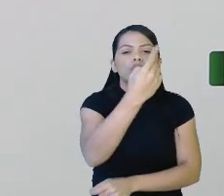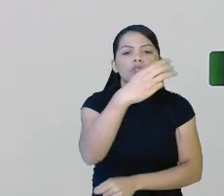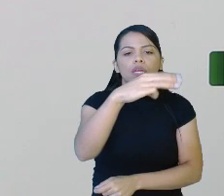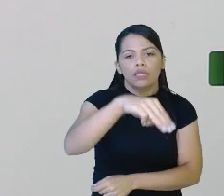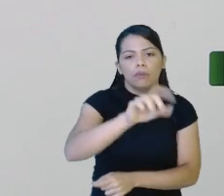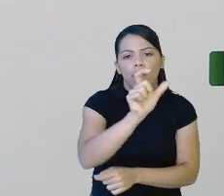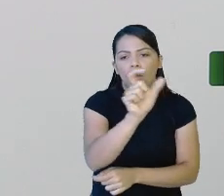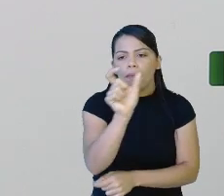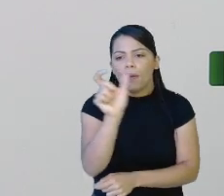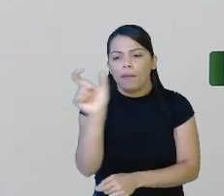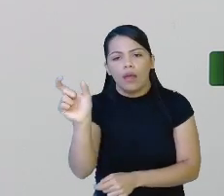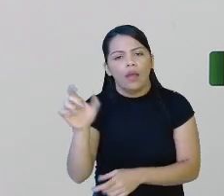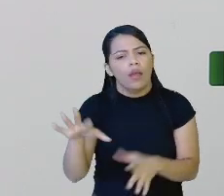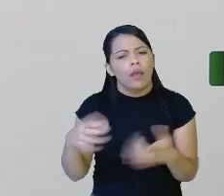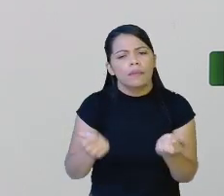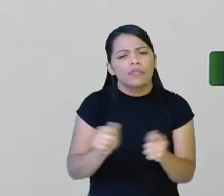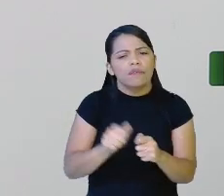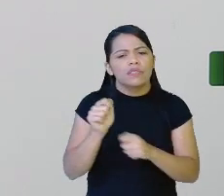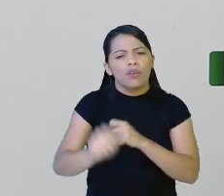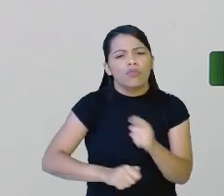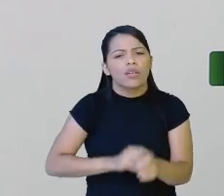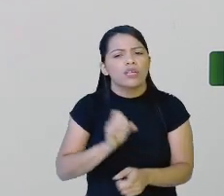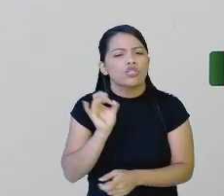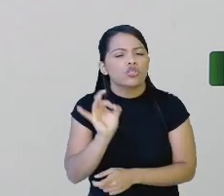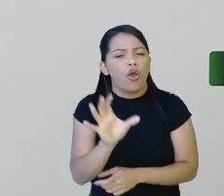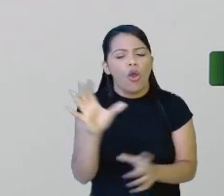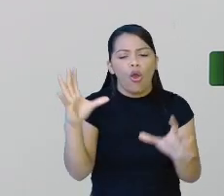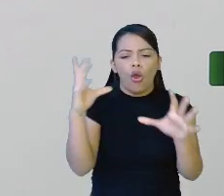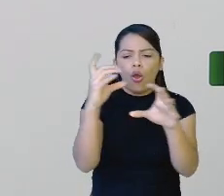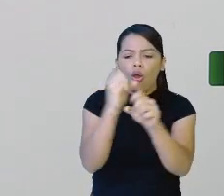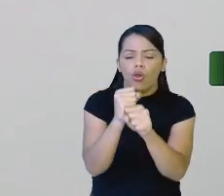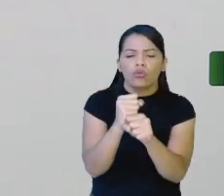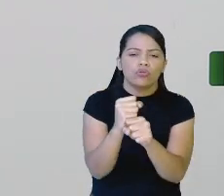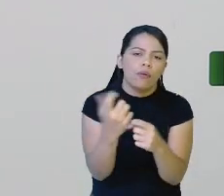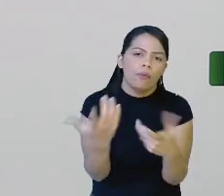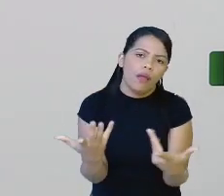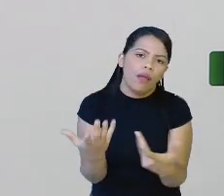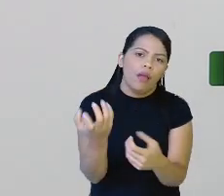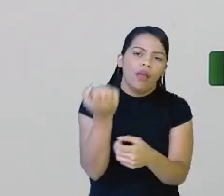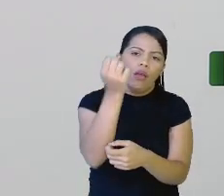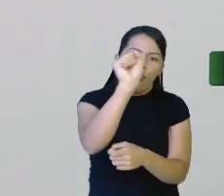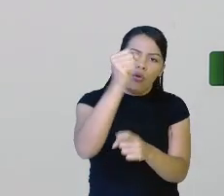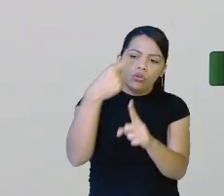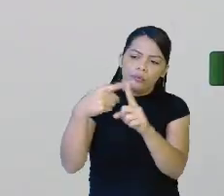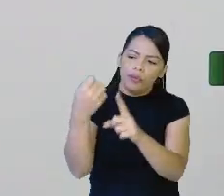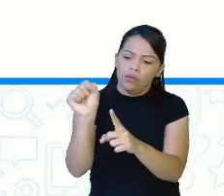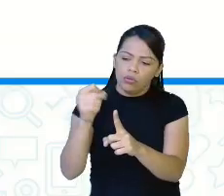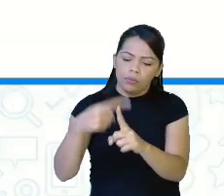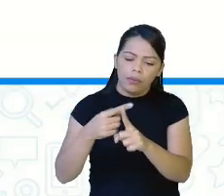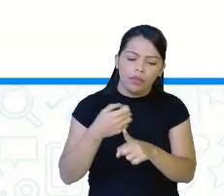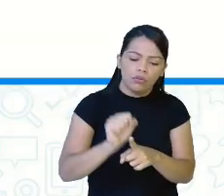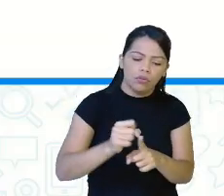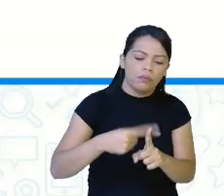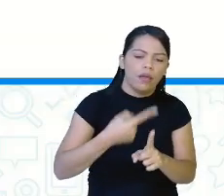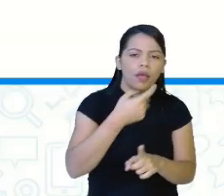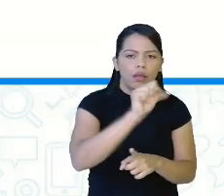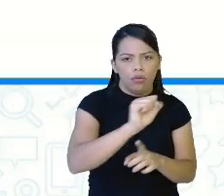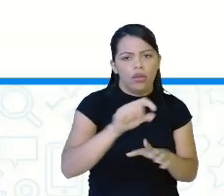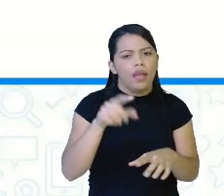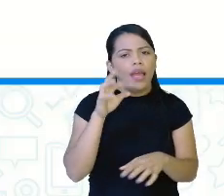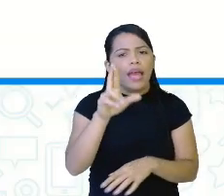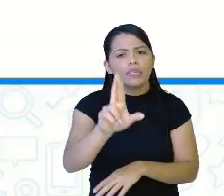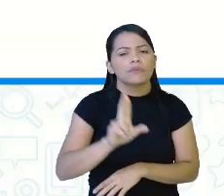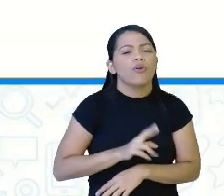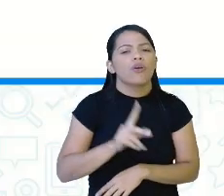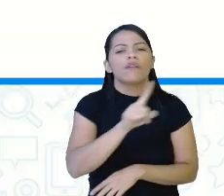fazer? Só preciso somar. 8 mais 8 mais 8 mais 8. Responde aí, você que está em